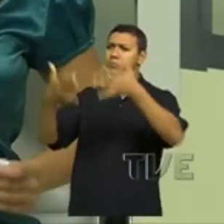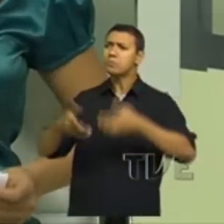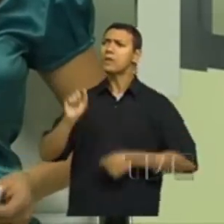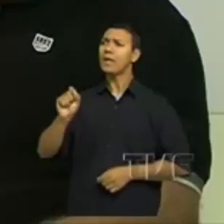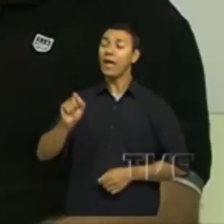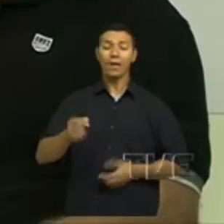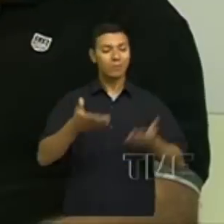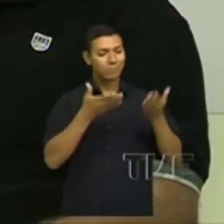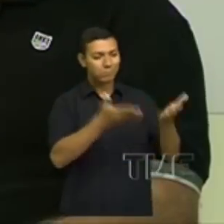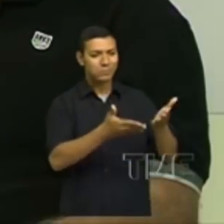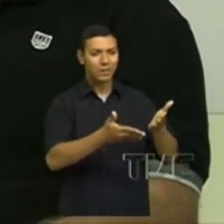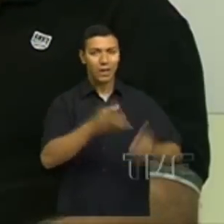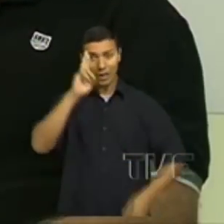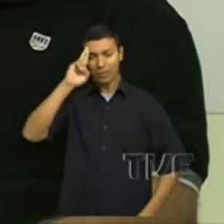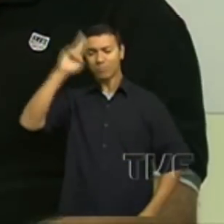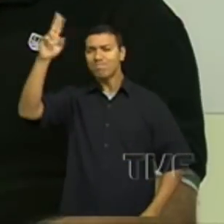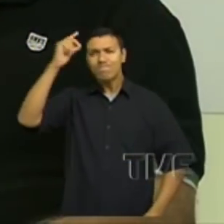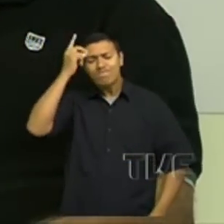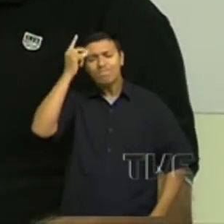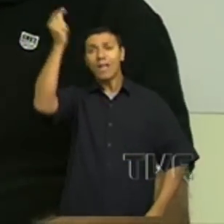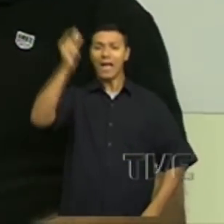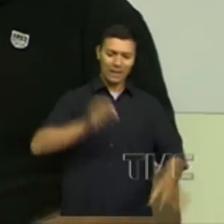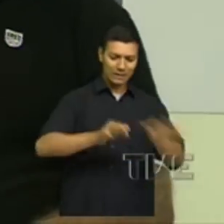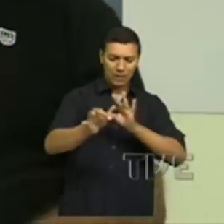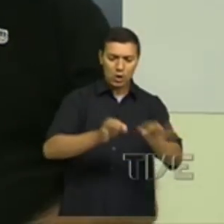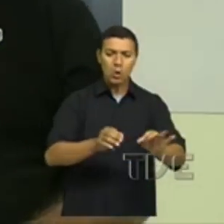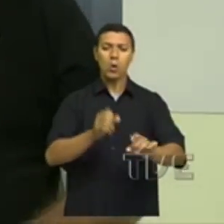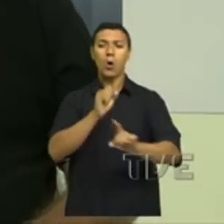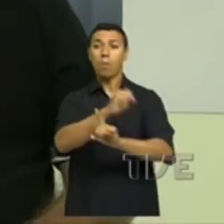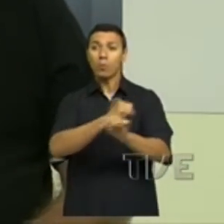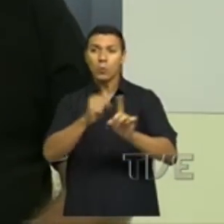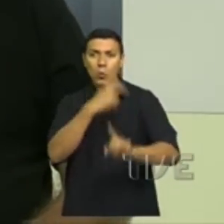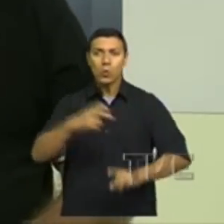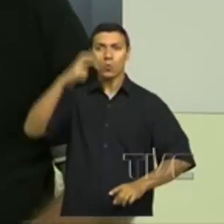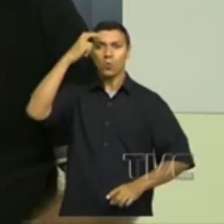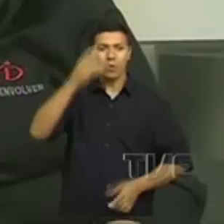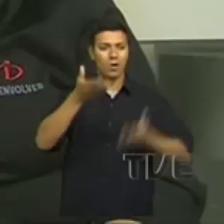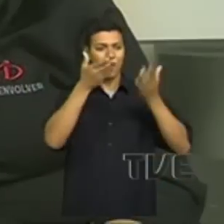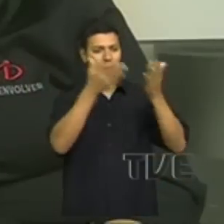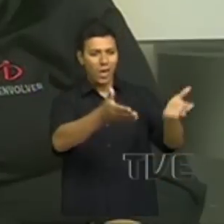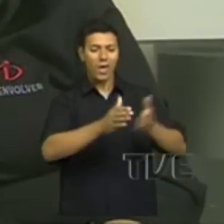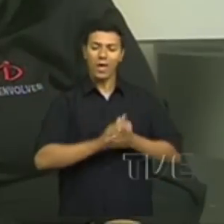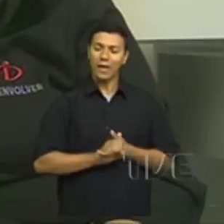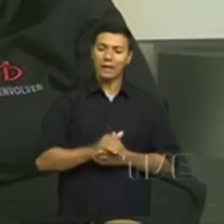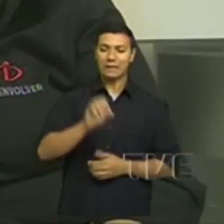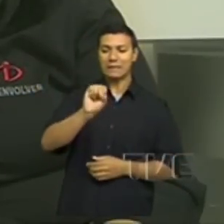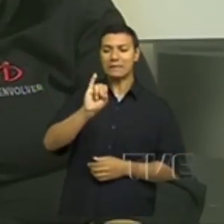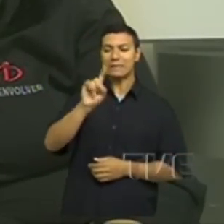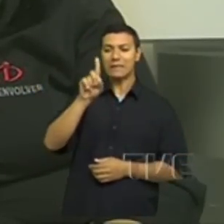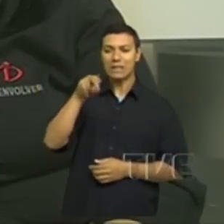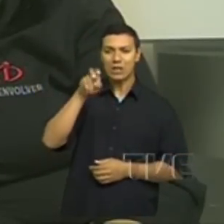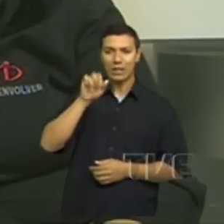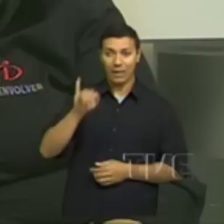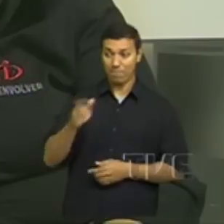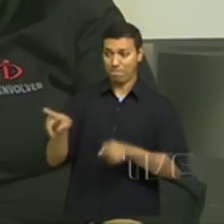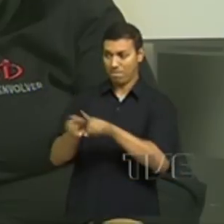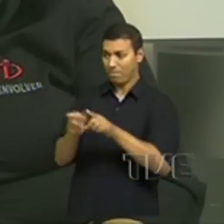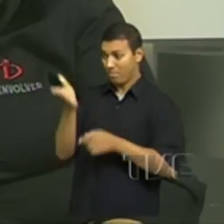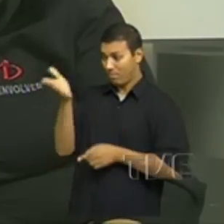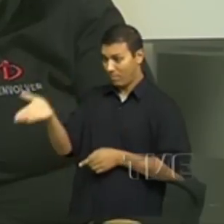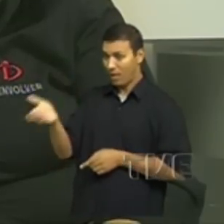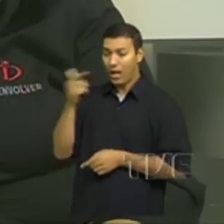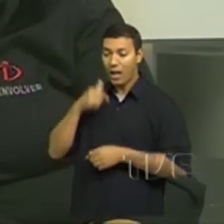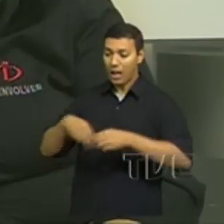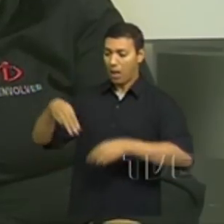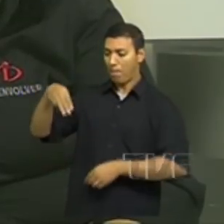programa o idealizador desse projeto, o produtor cultural Sidney Chames. E a nossa convidada também, a gestora de projetos